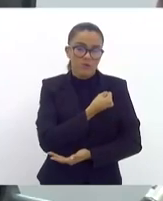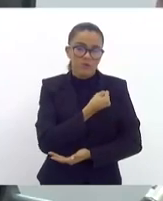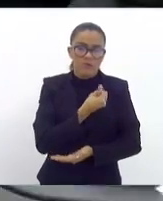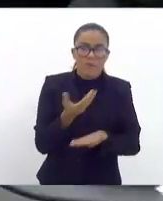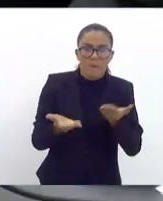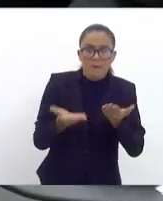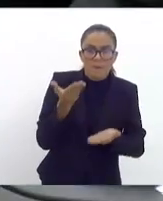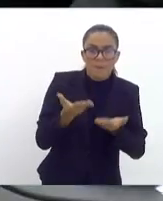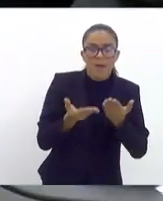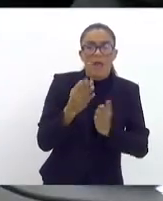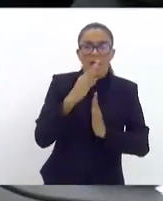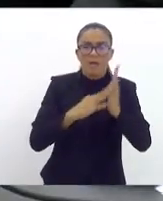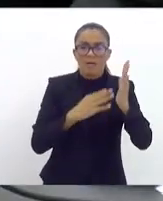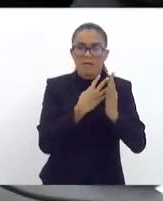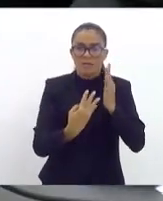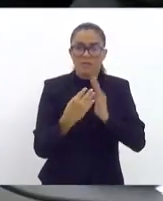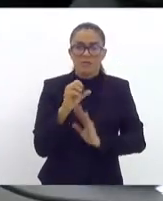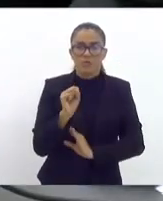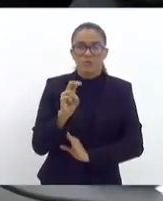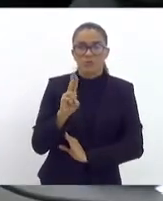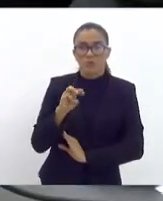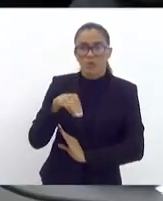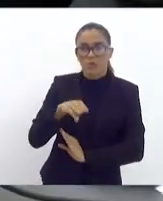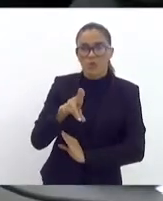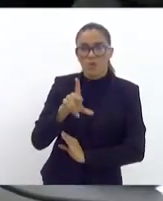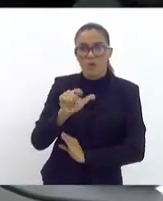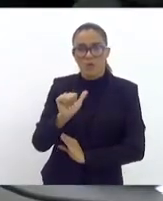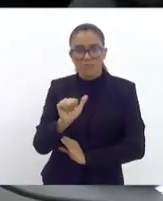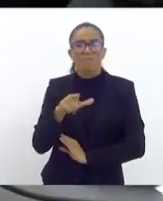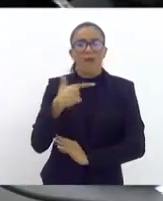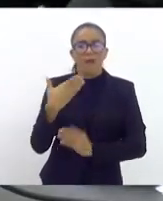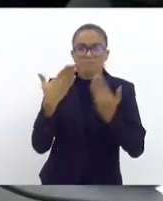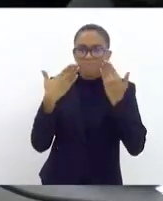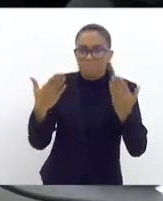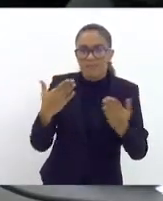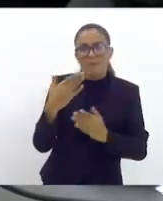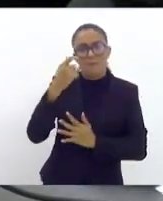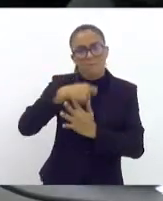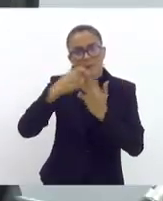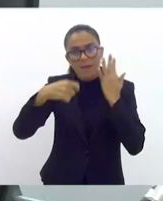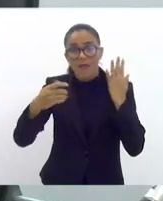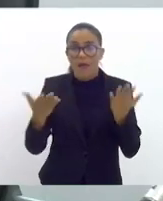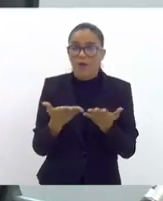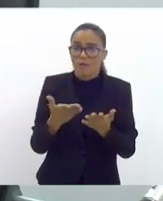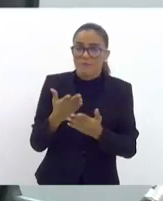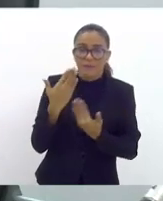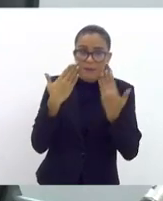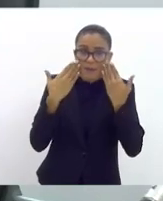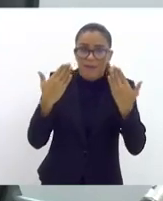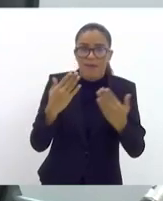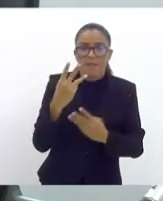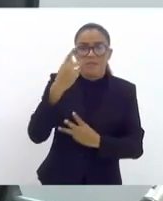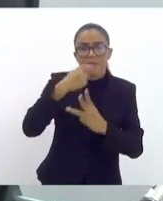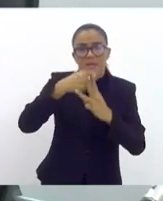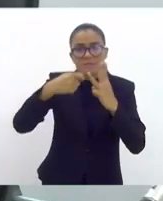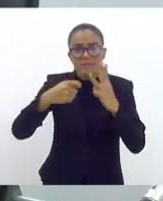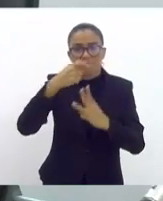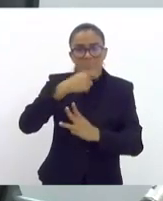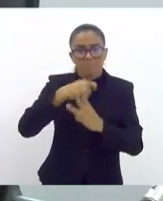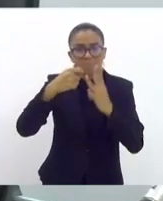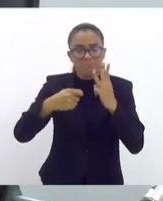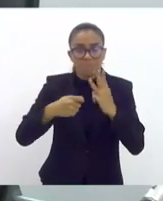que essas súmulas A Gente Está apresentando mensalmente esses números serão apresentados trimestralmente e é importante